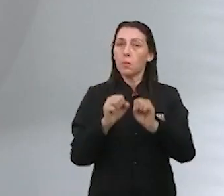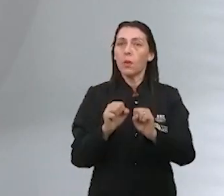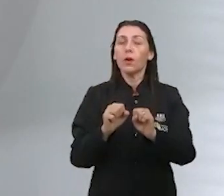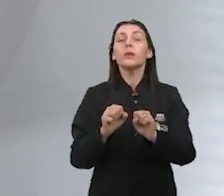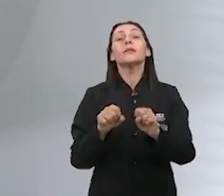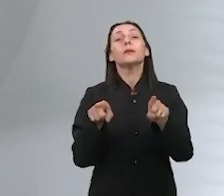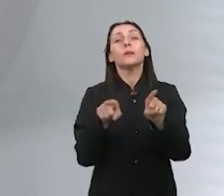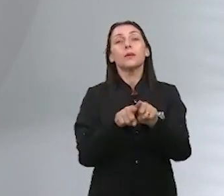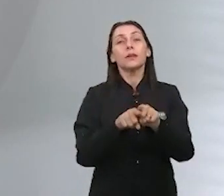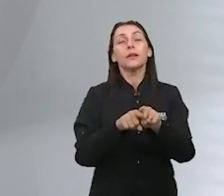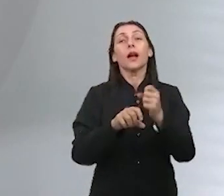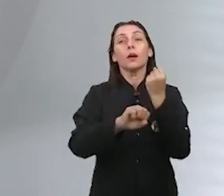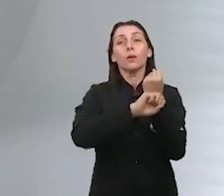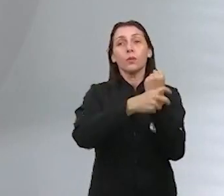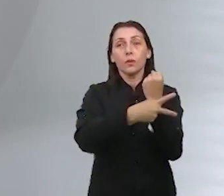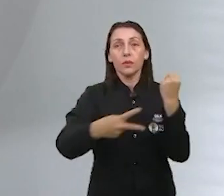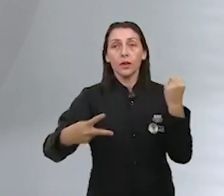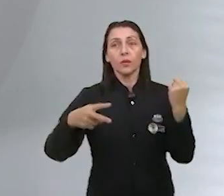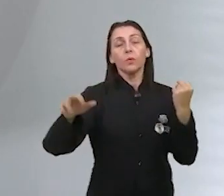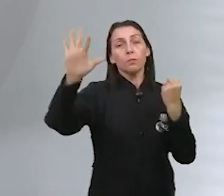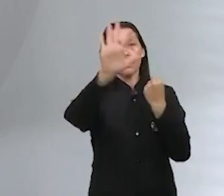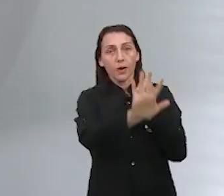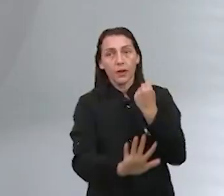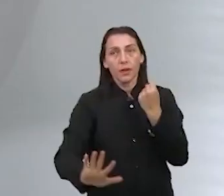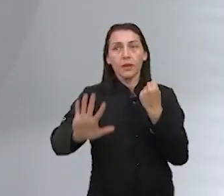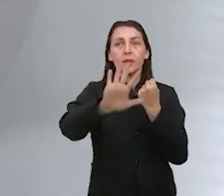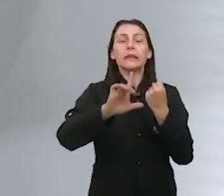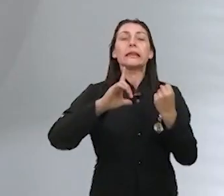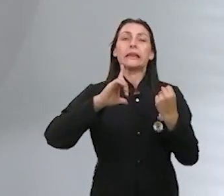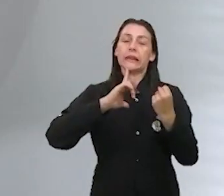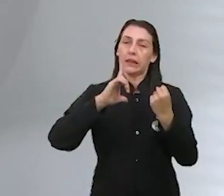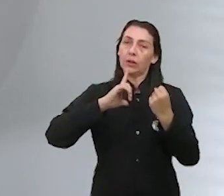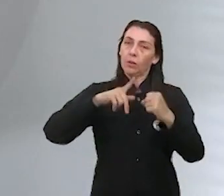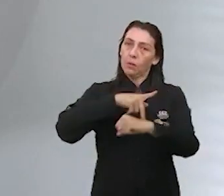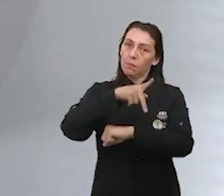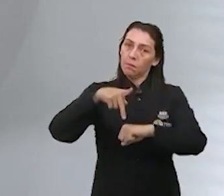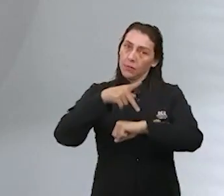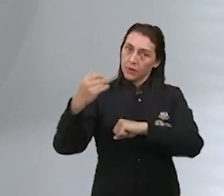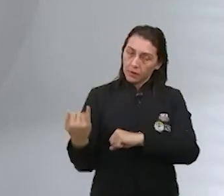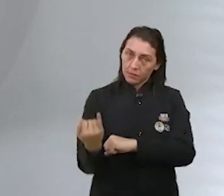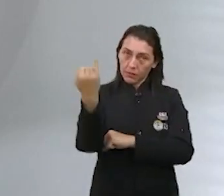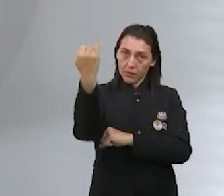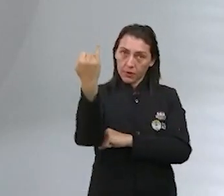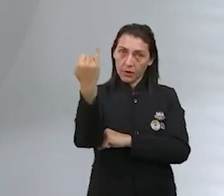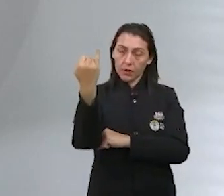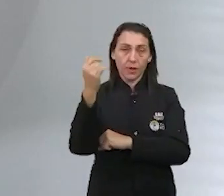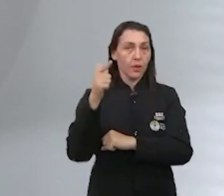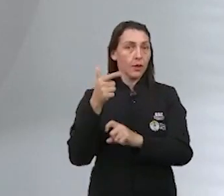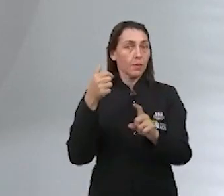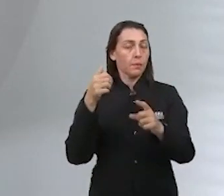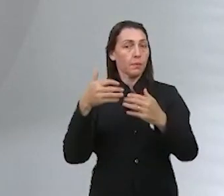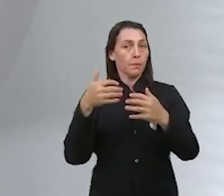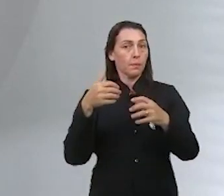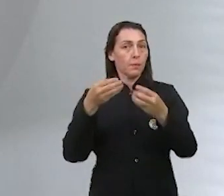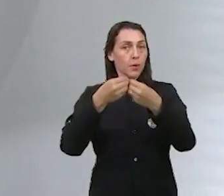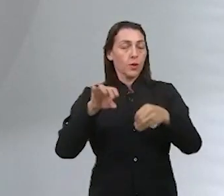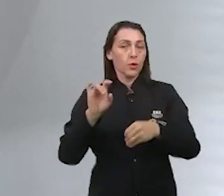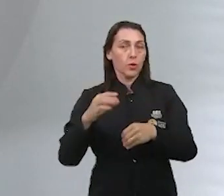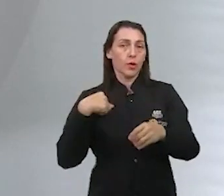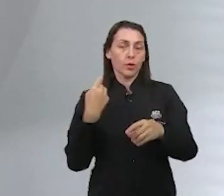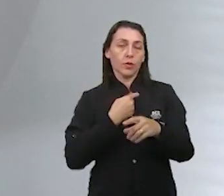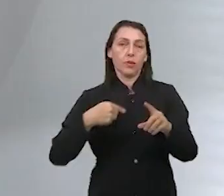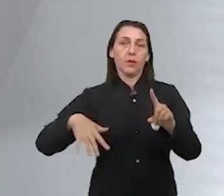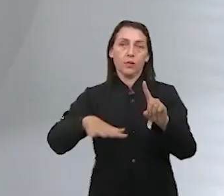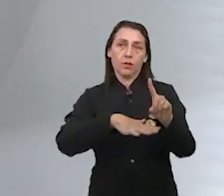traz consequência a nível global. Tá? Então nós estamos num país muito importante que não vai afetar apenas a nossa sociedade,